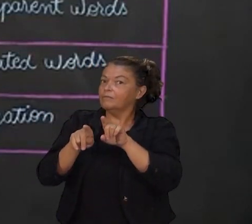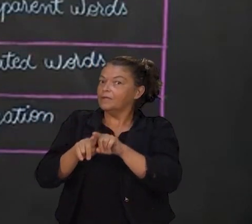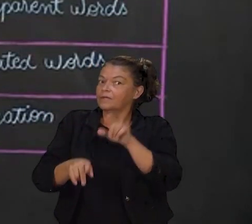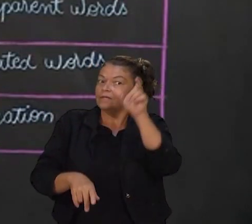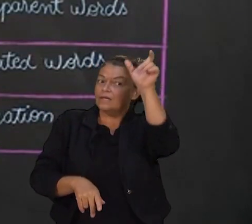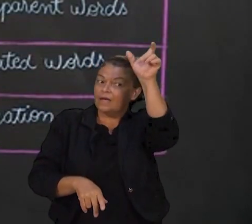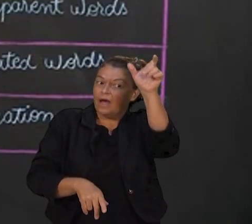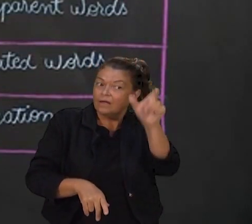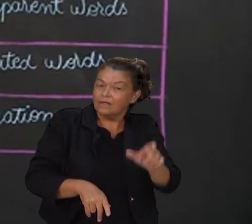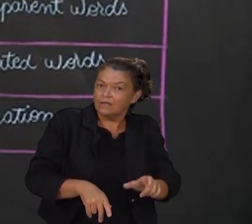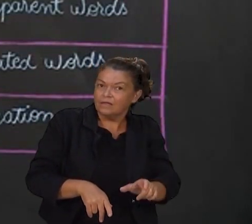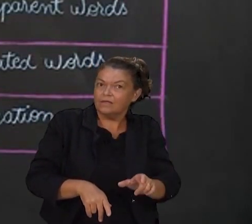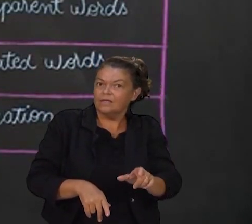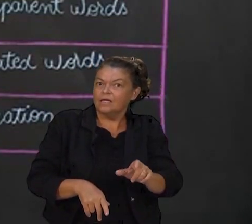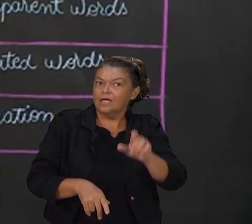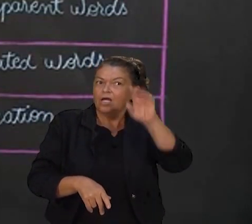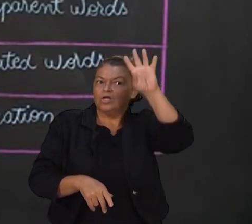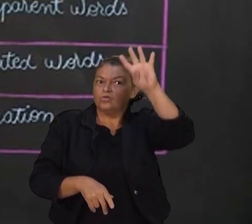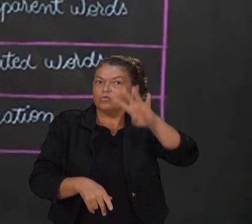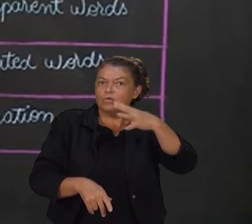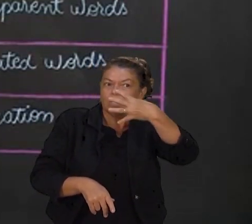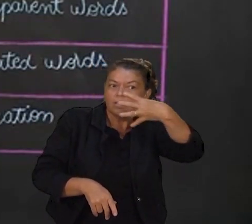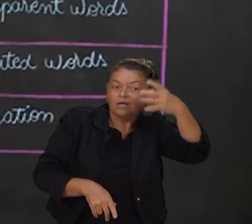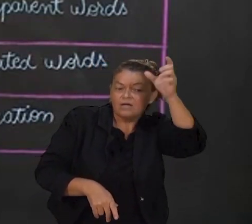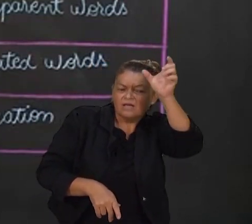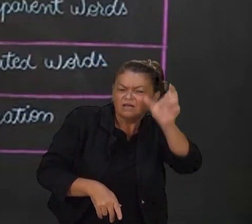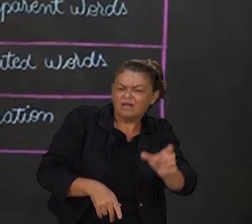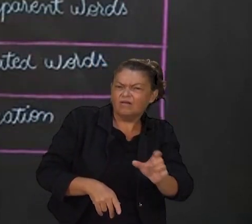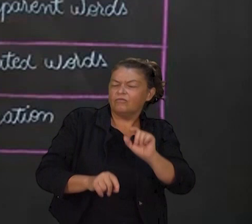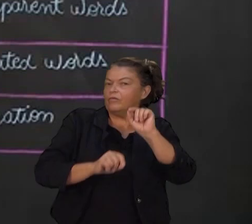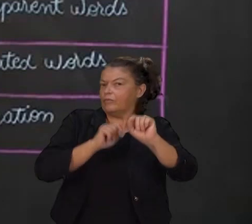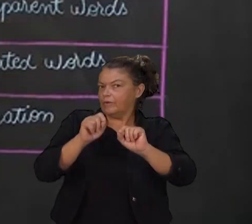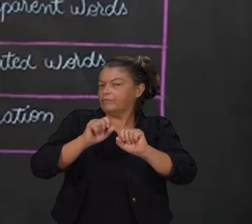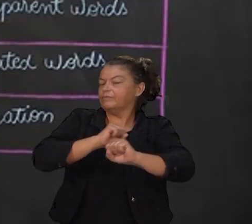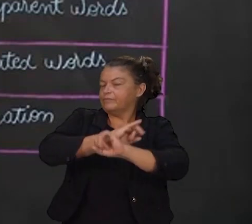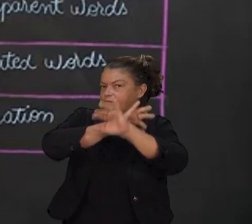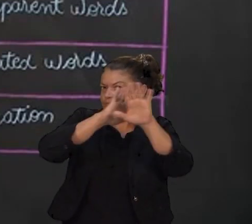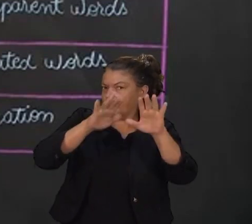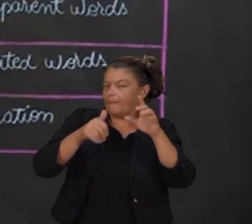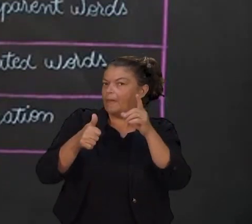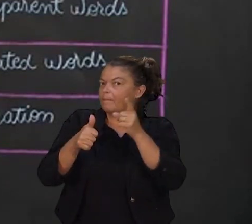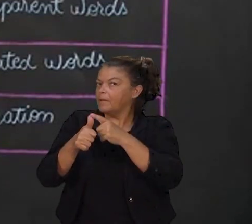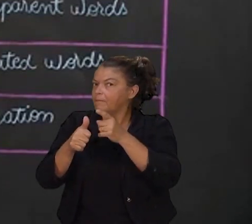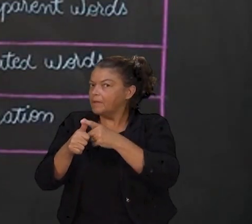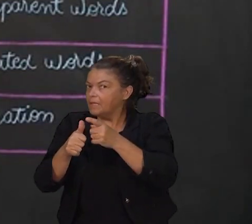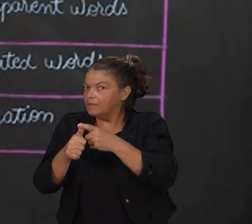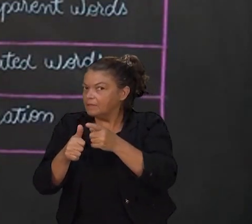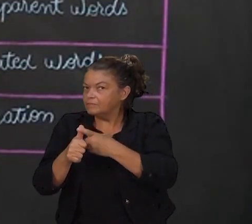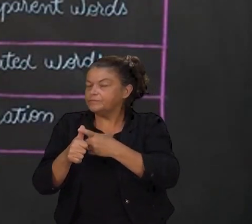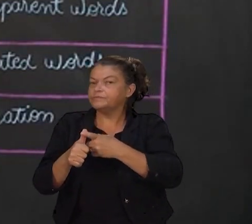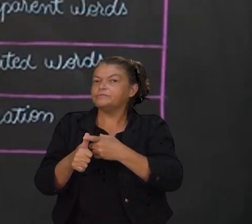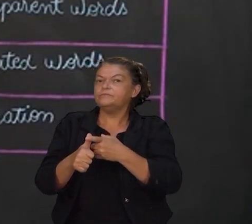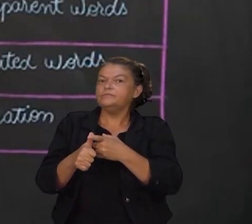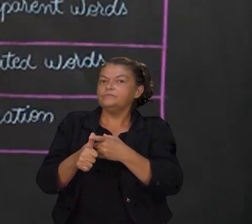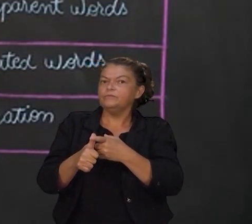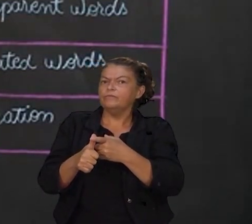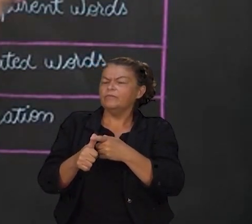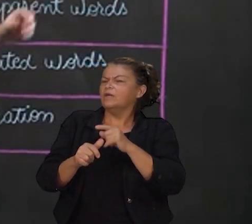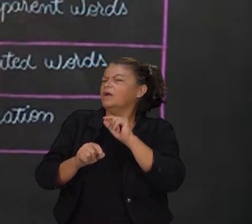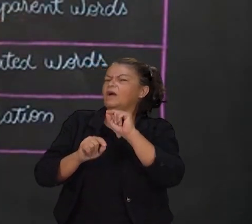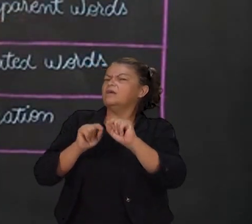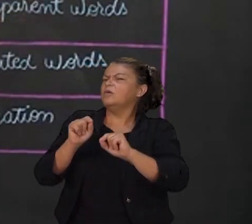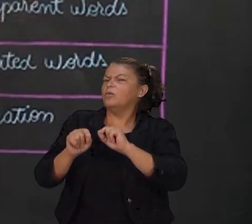algumas estratégias para começar a entender o que isso aqui quer dizer. A primeira delas é o que a gente chama de